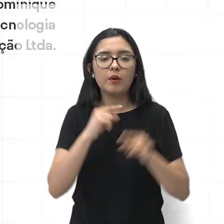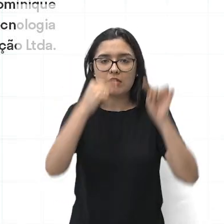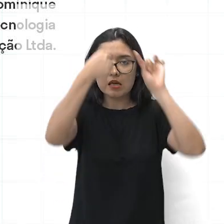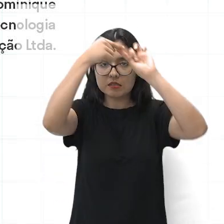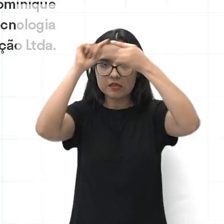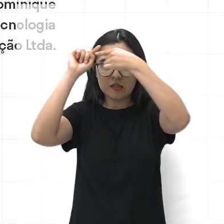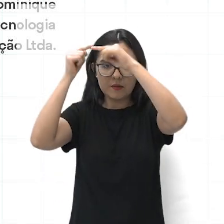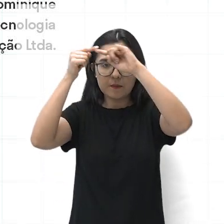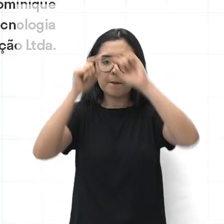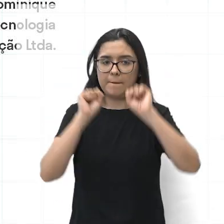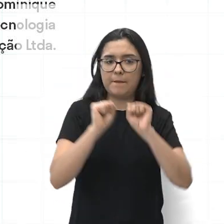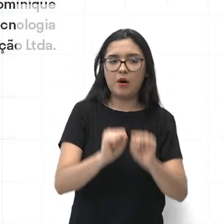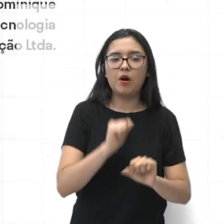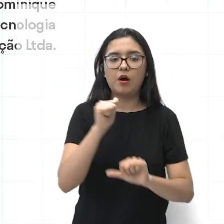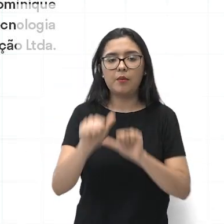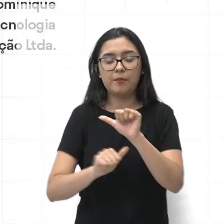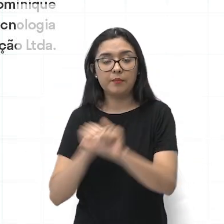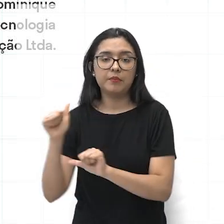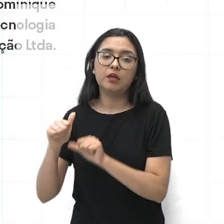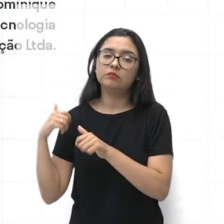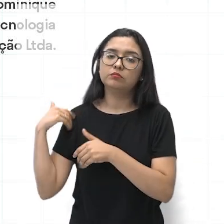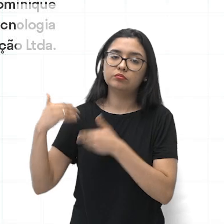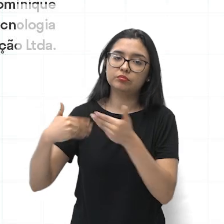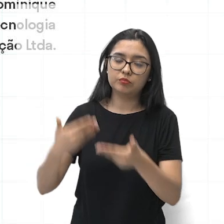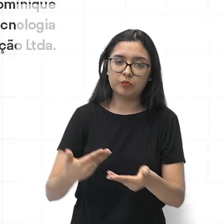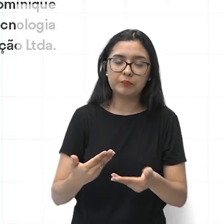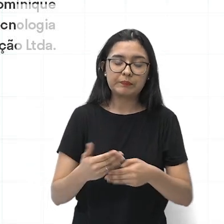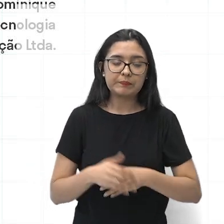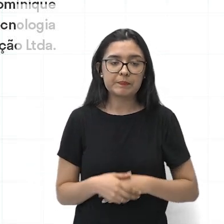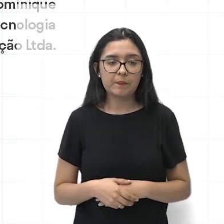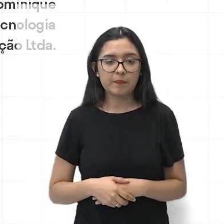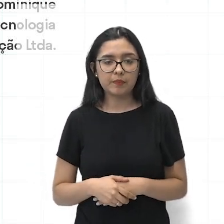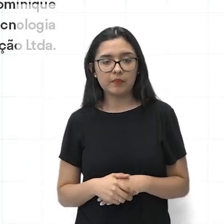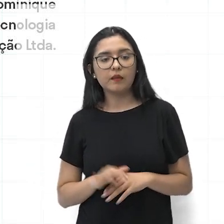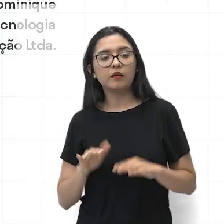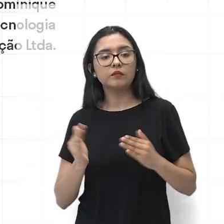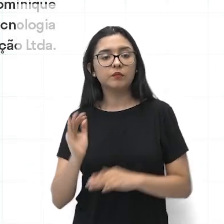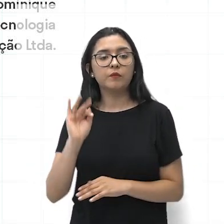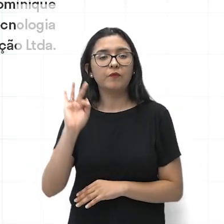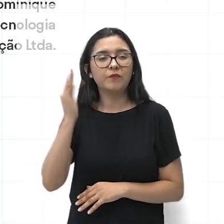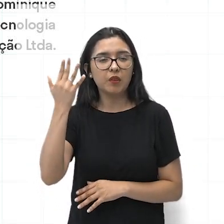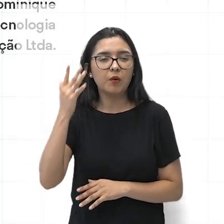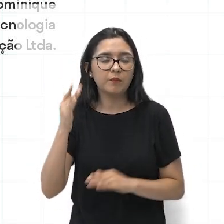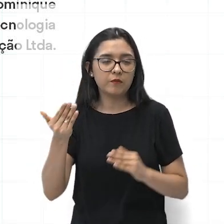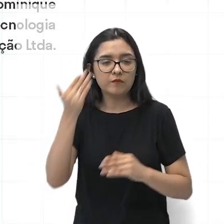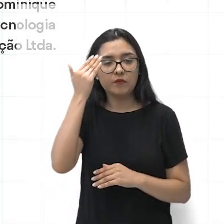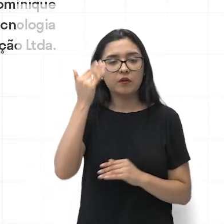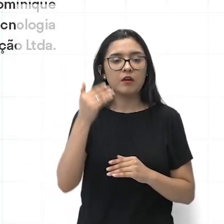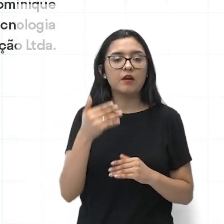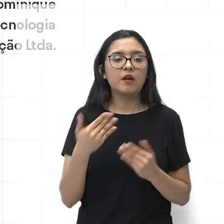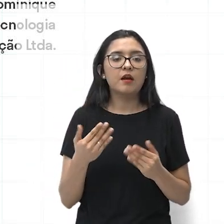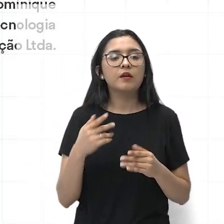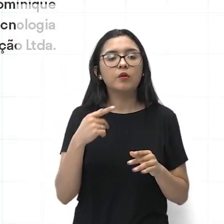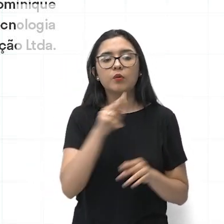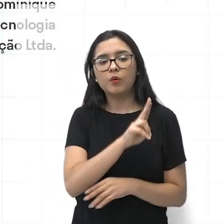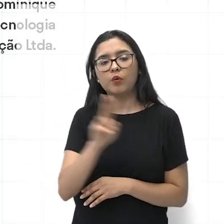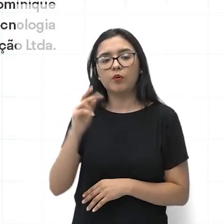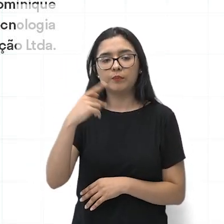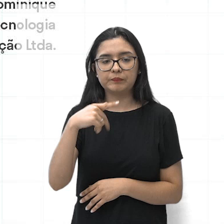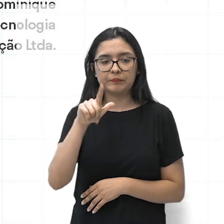sinapses pode mudar com o tempo. Um fenômeno conhecido como